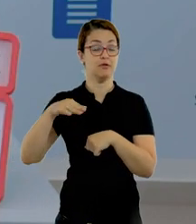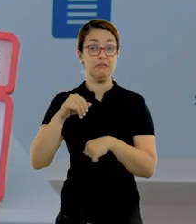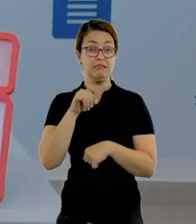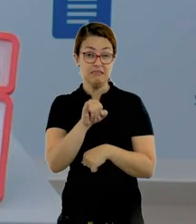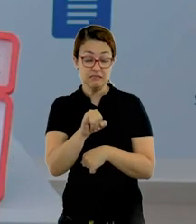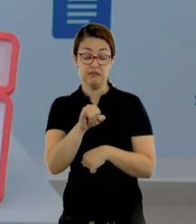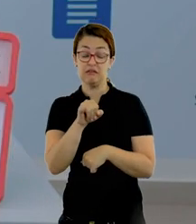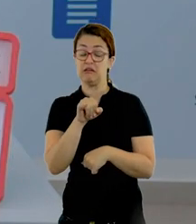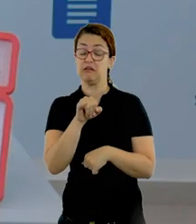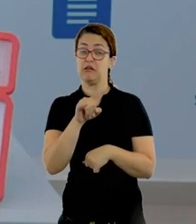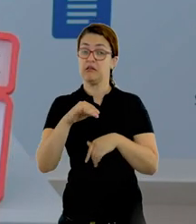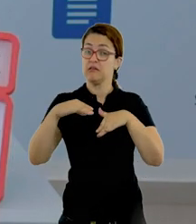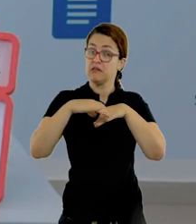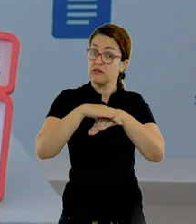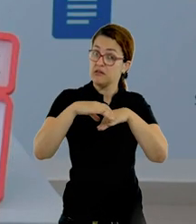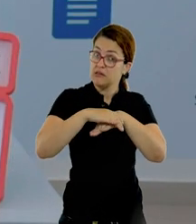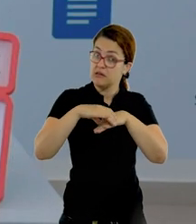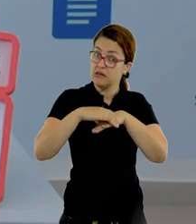comprar um tênis,